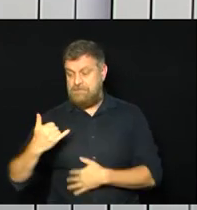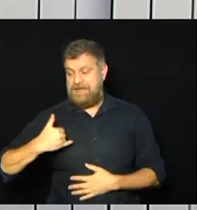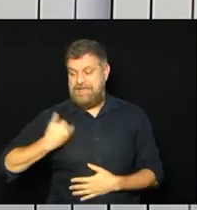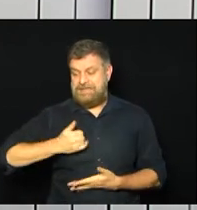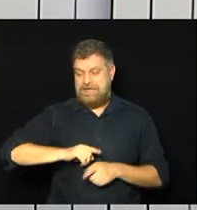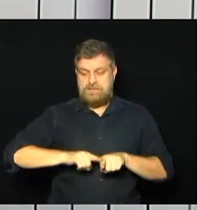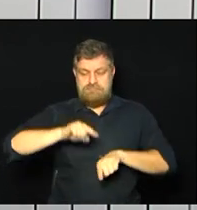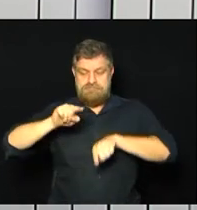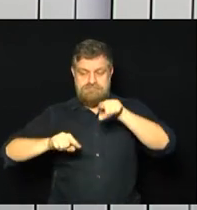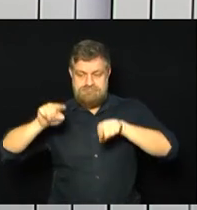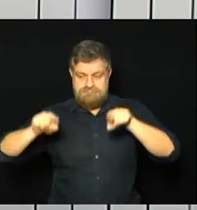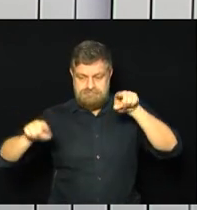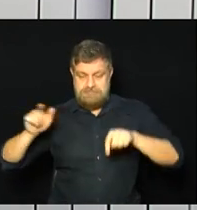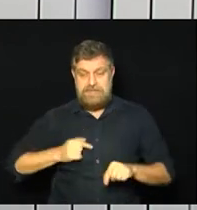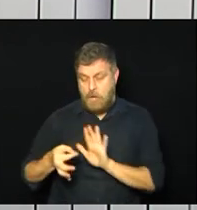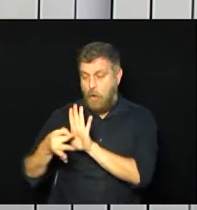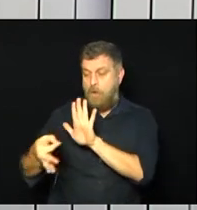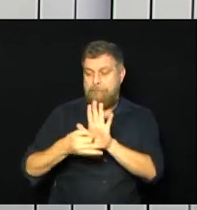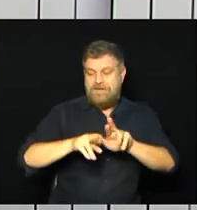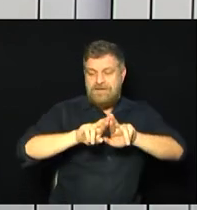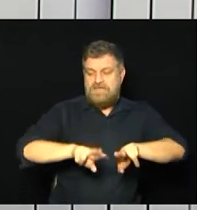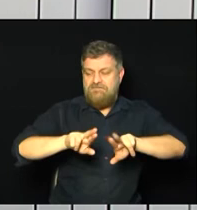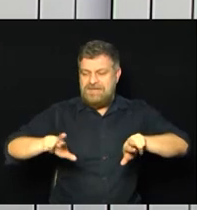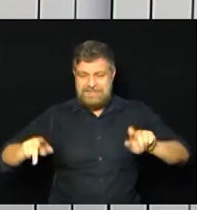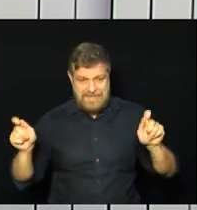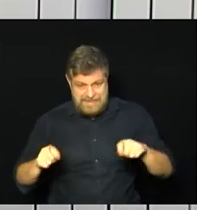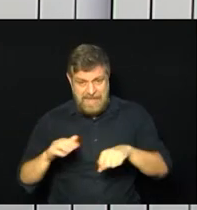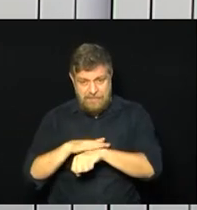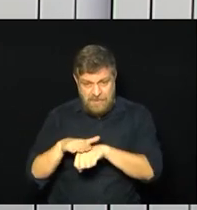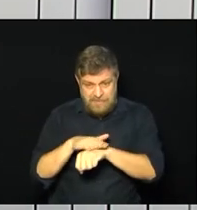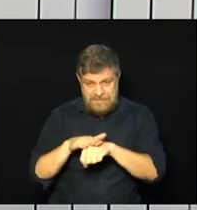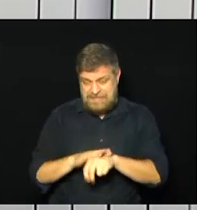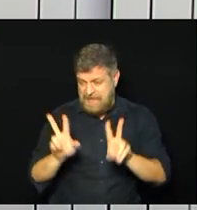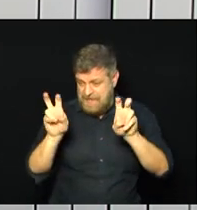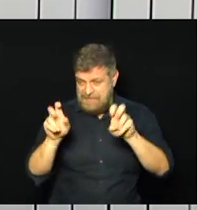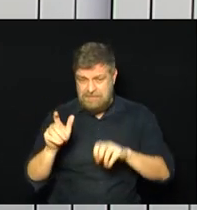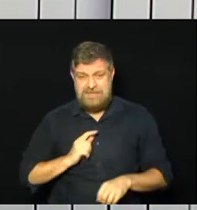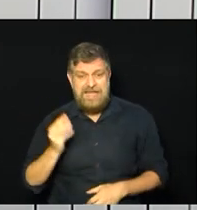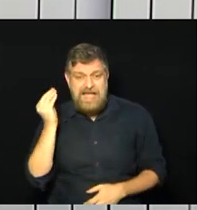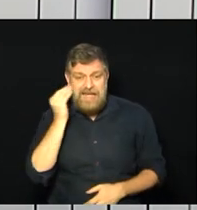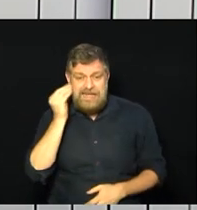e, portanto, muitas visões, tem como conversar sobre este assunto de tentar